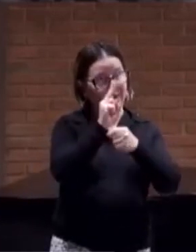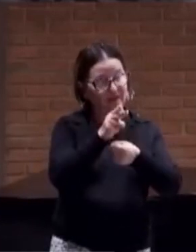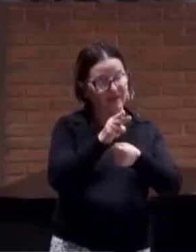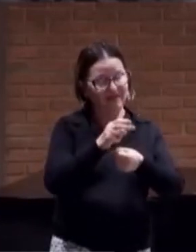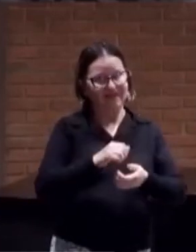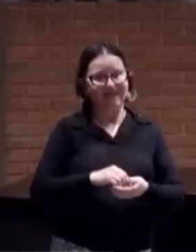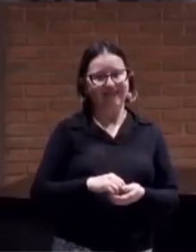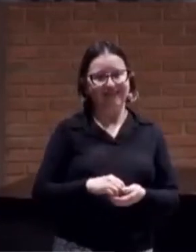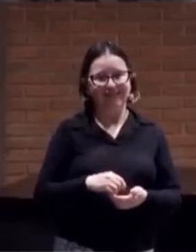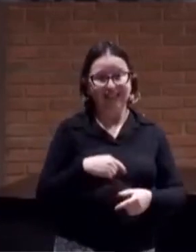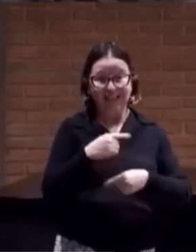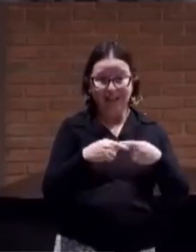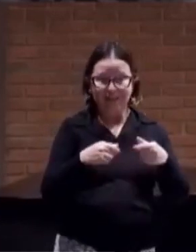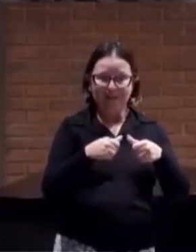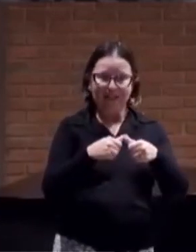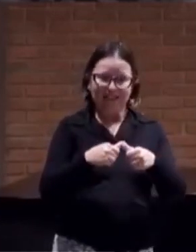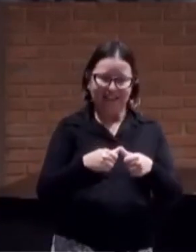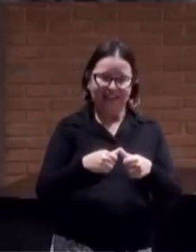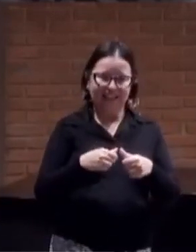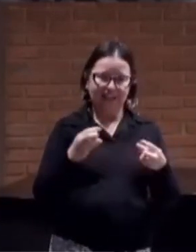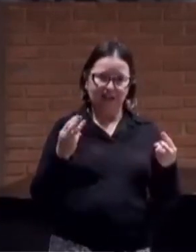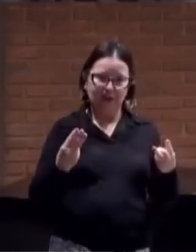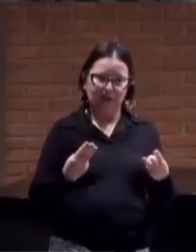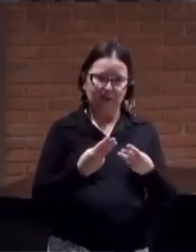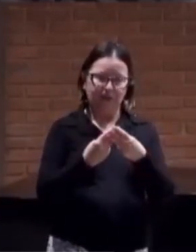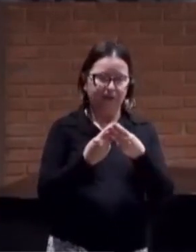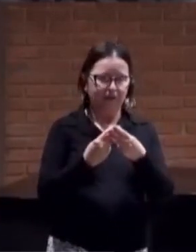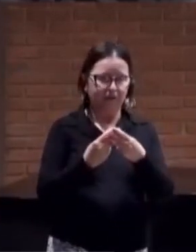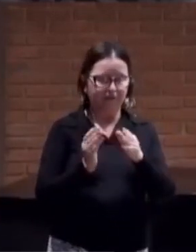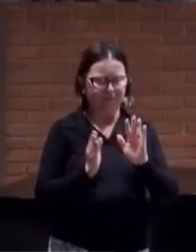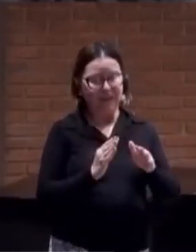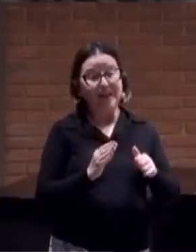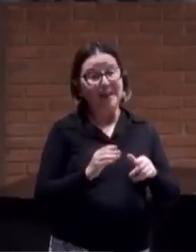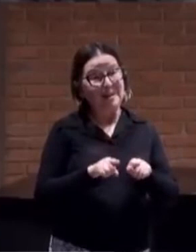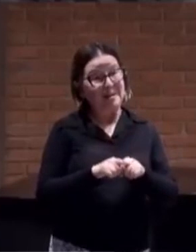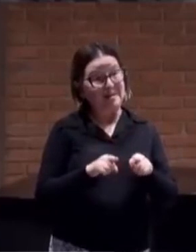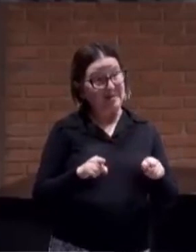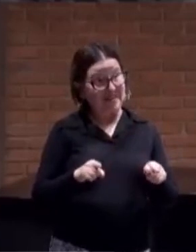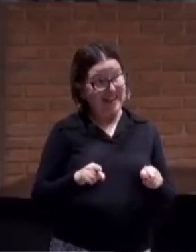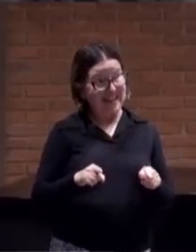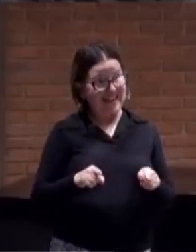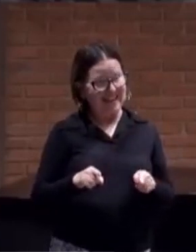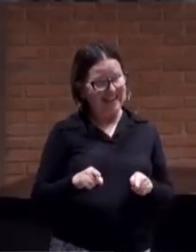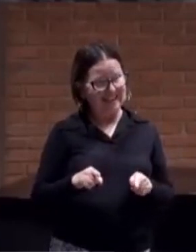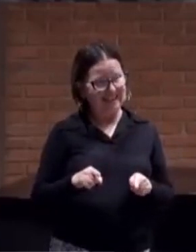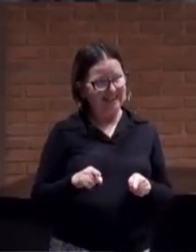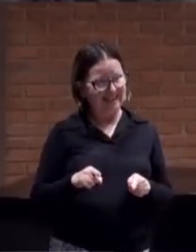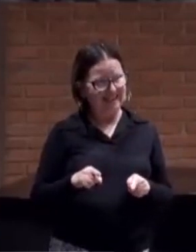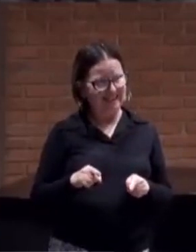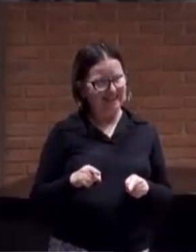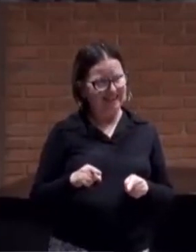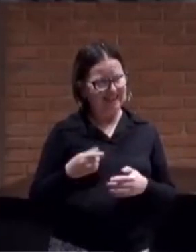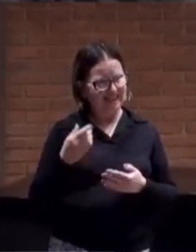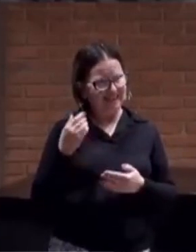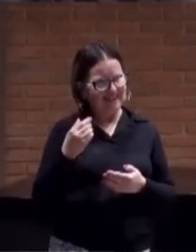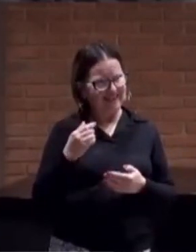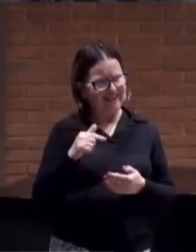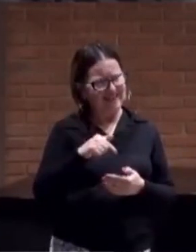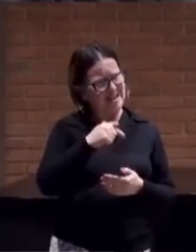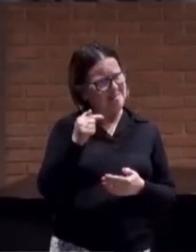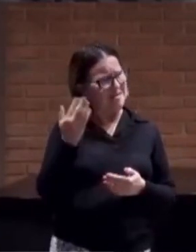Depois esses judeus, mas você sabe de uma coisa? Há 2 semanas atrás, 2 ou 3 semanas